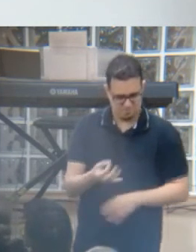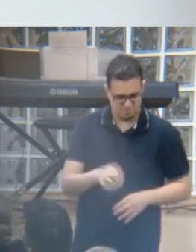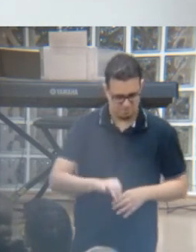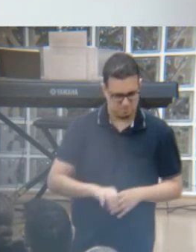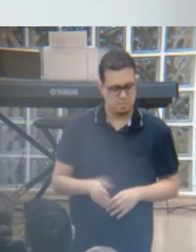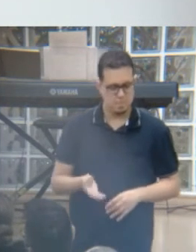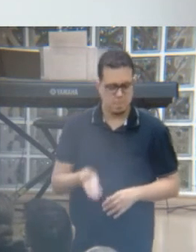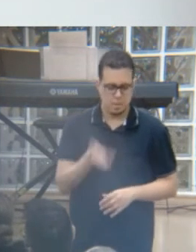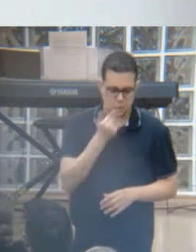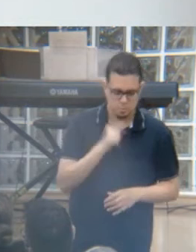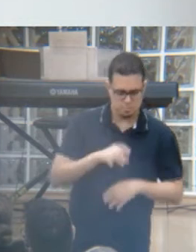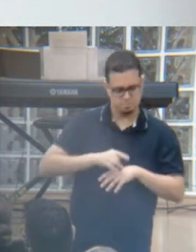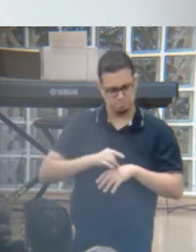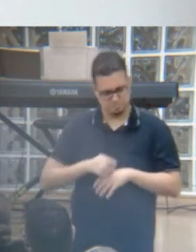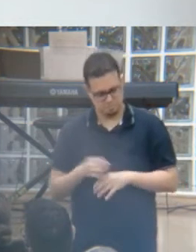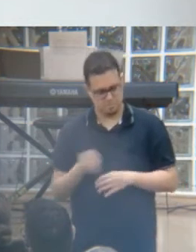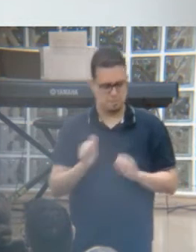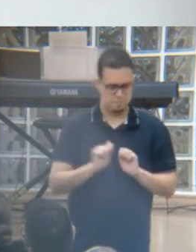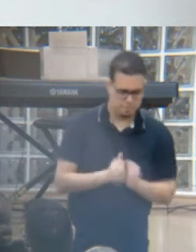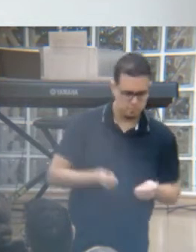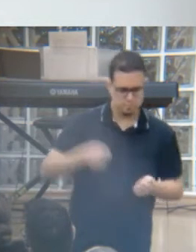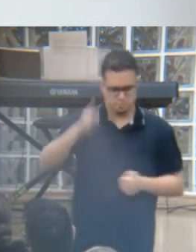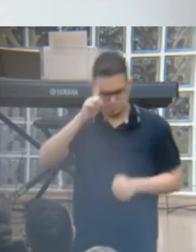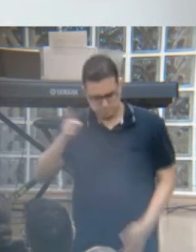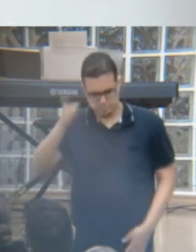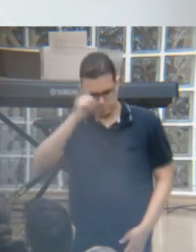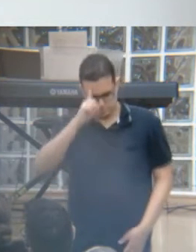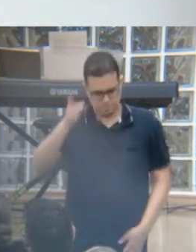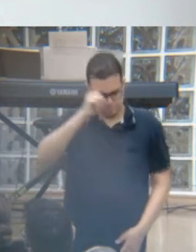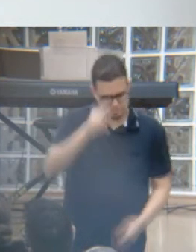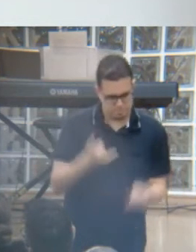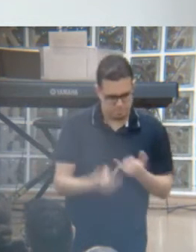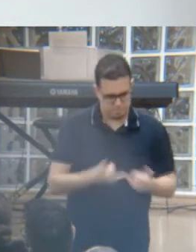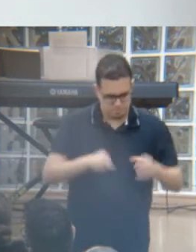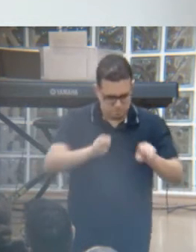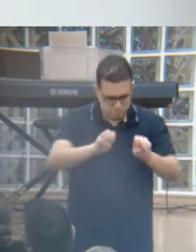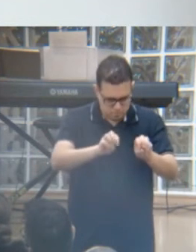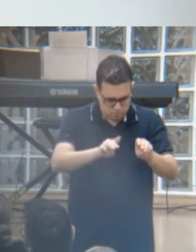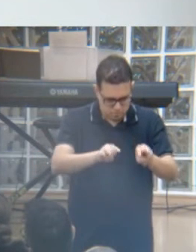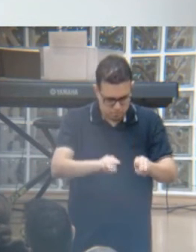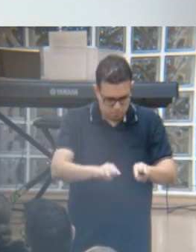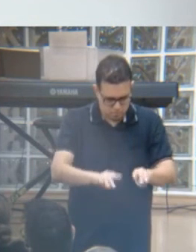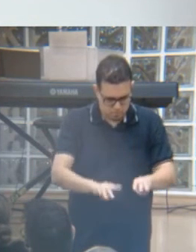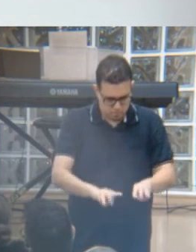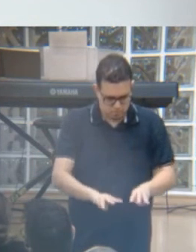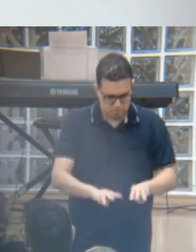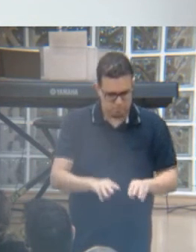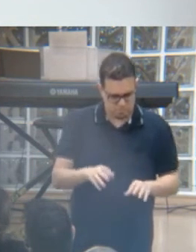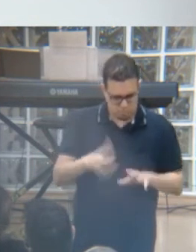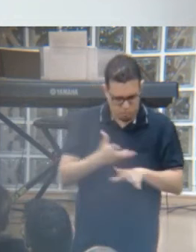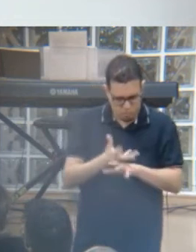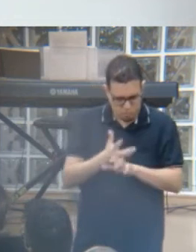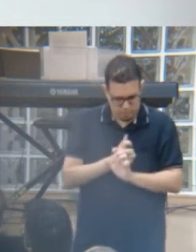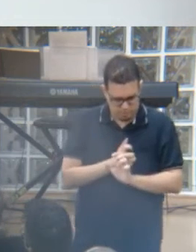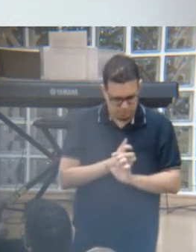novo. Dia após dia. Semelhante ao maná no deserto. Não ia trazer um monte